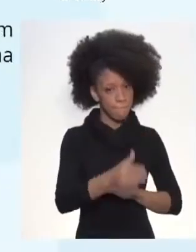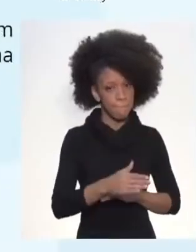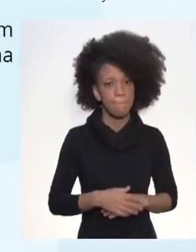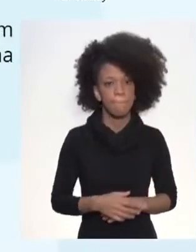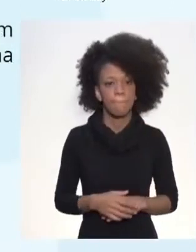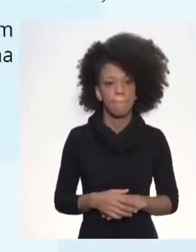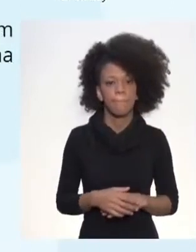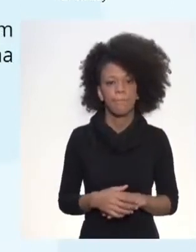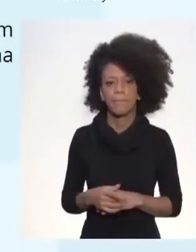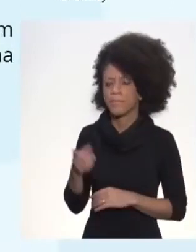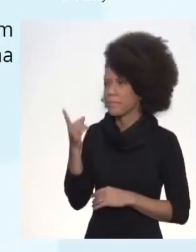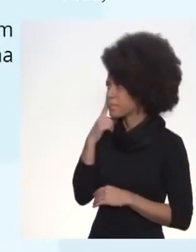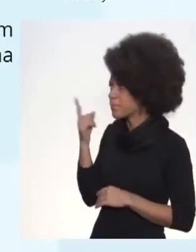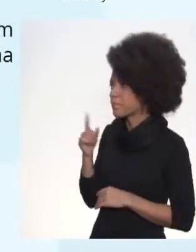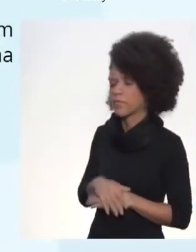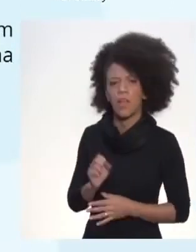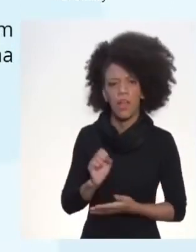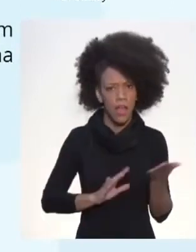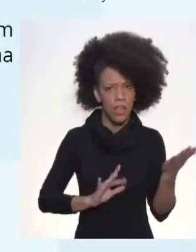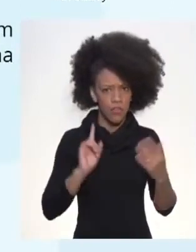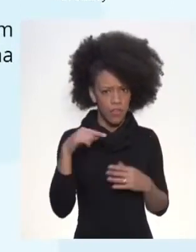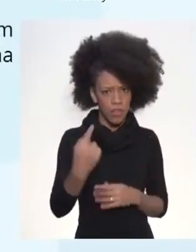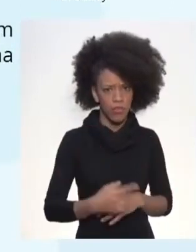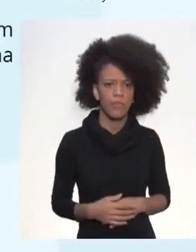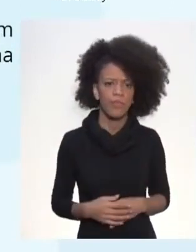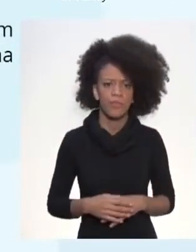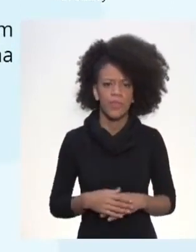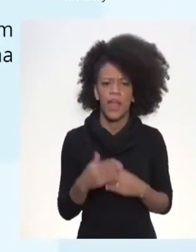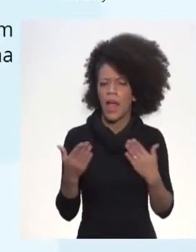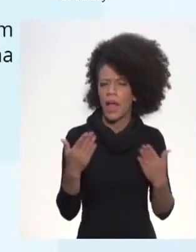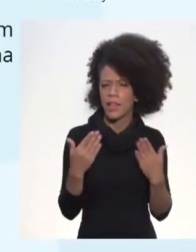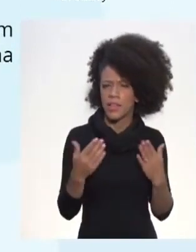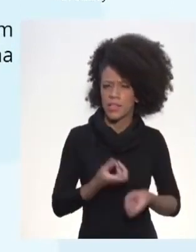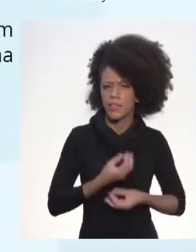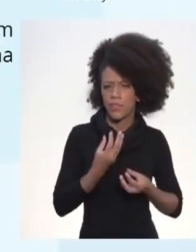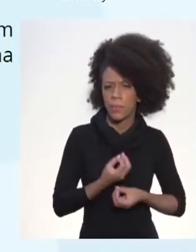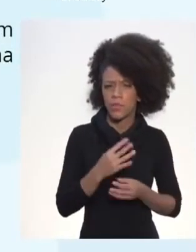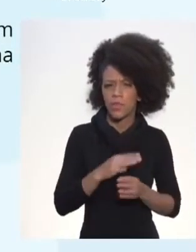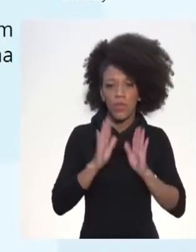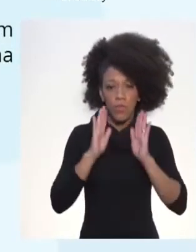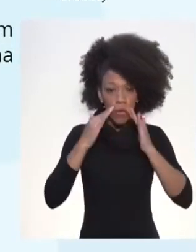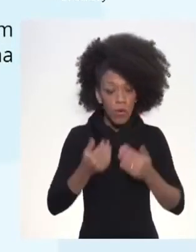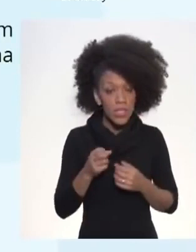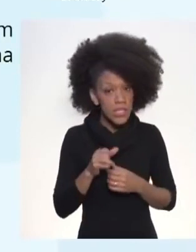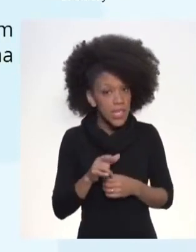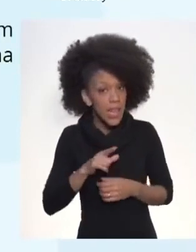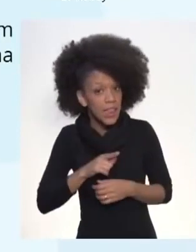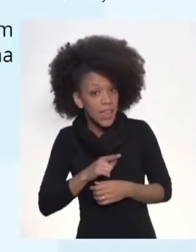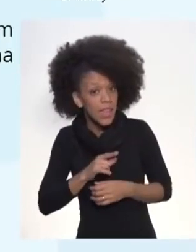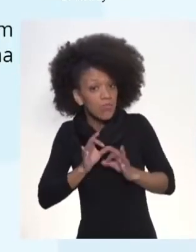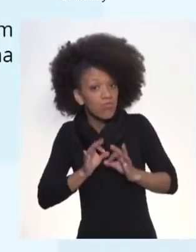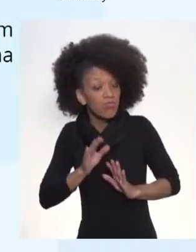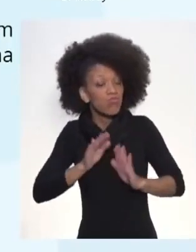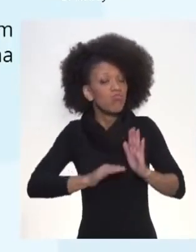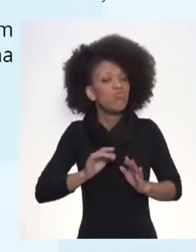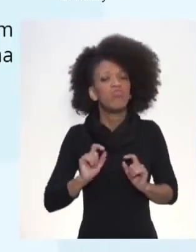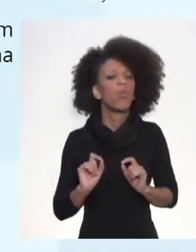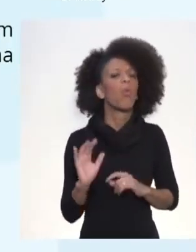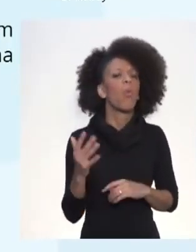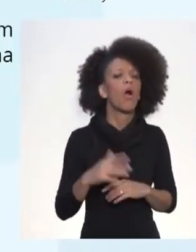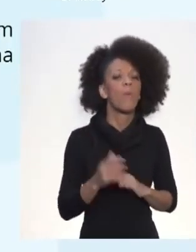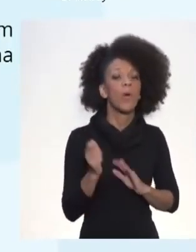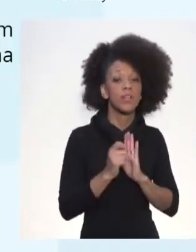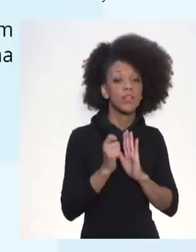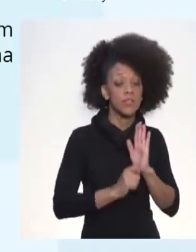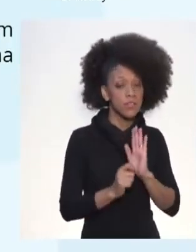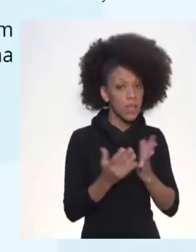ok? Olha lá na sequência. Vamos para a próxima atividade, Tony? Analisa as informações a seguir, focando se obedecem a algum tipo de proporcionalidade e registre